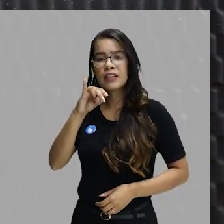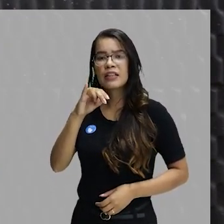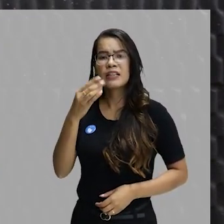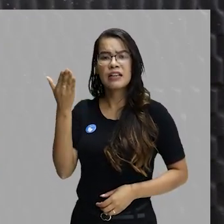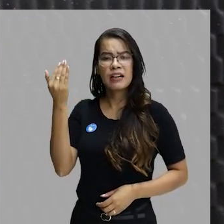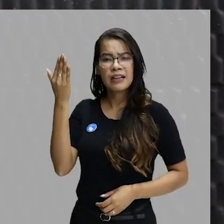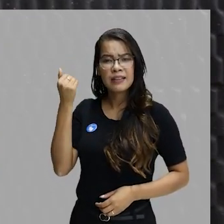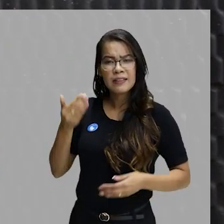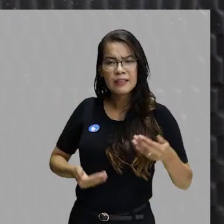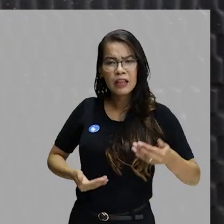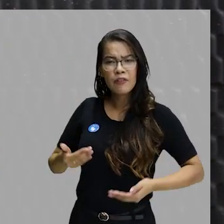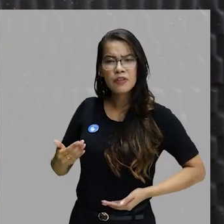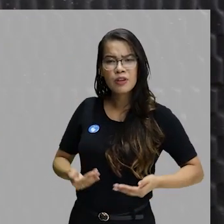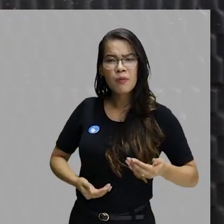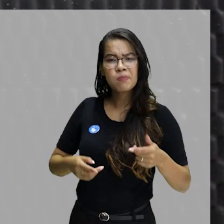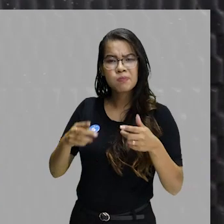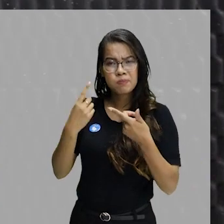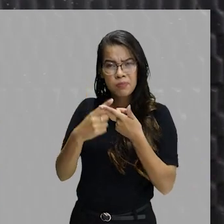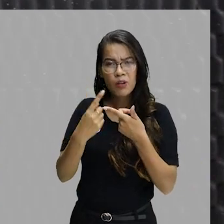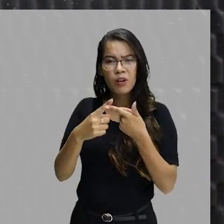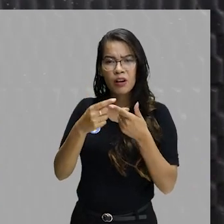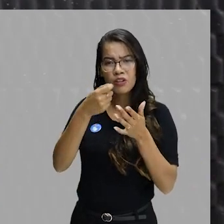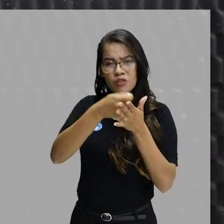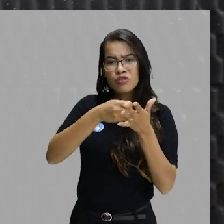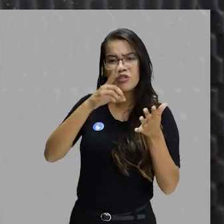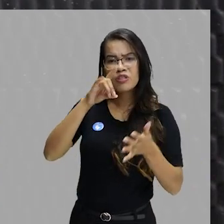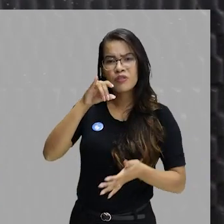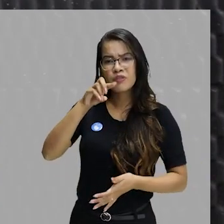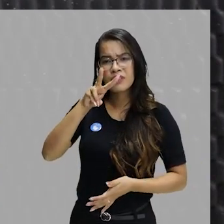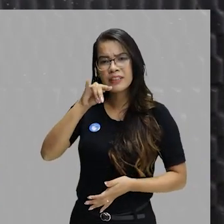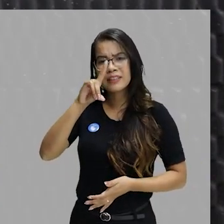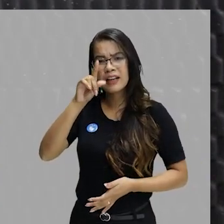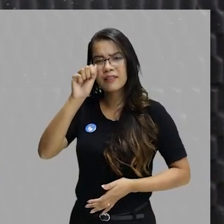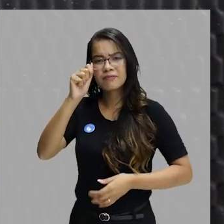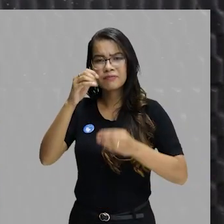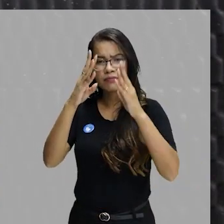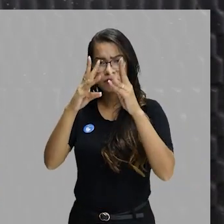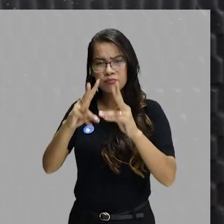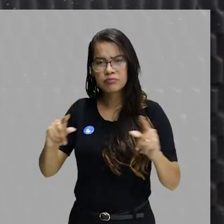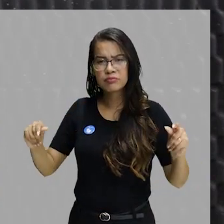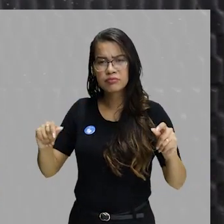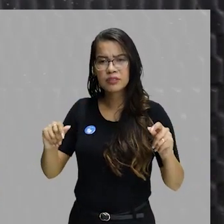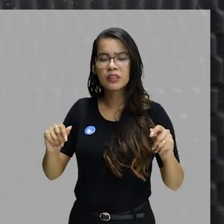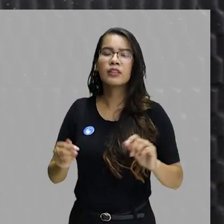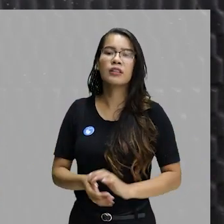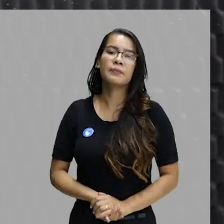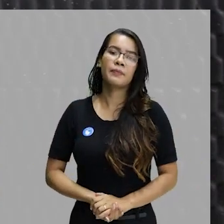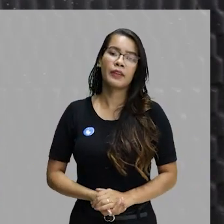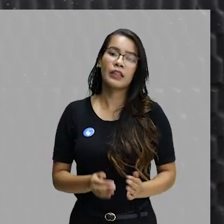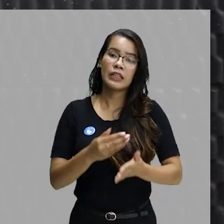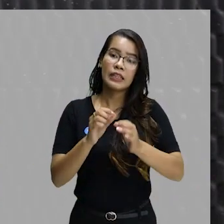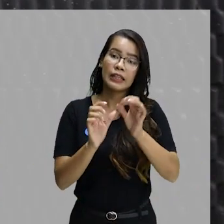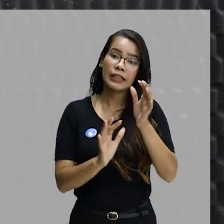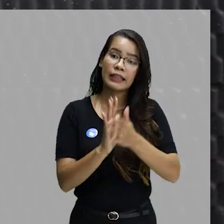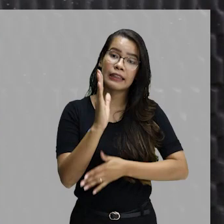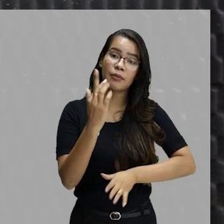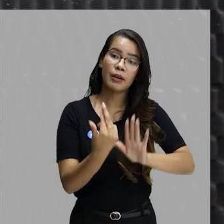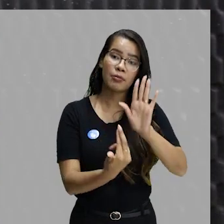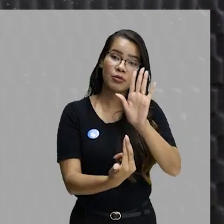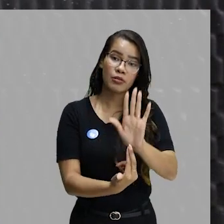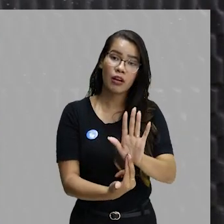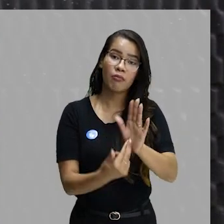o matrimônio entre patrícios e plebeus, que vão criar uma representatividade política para os